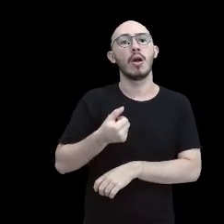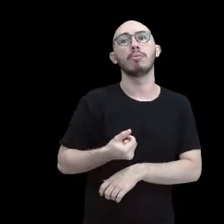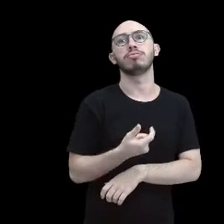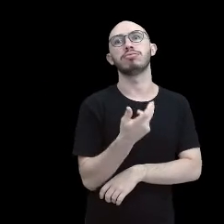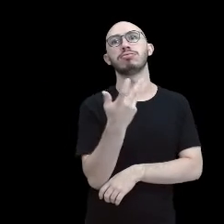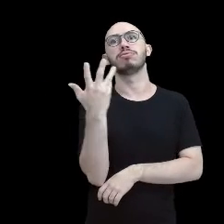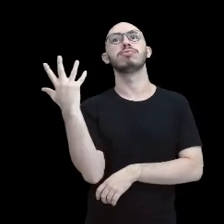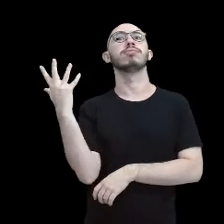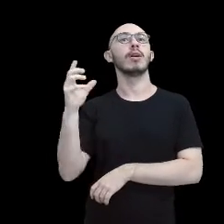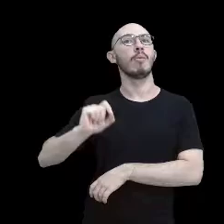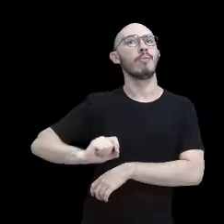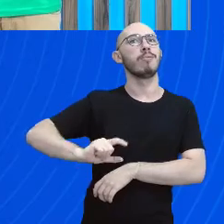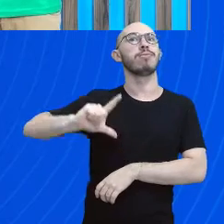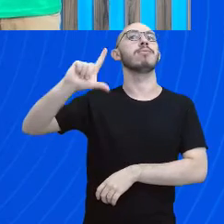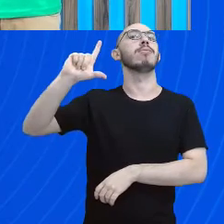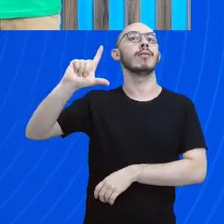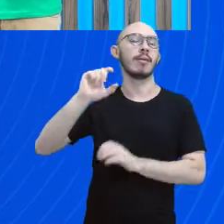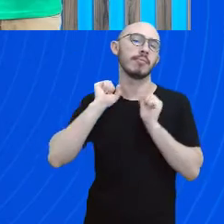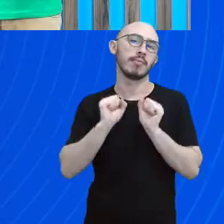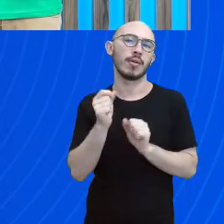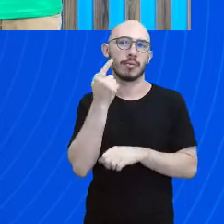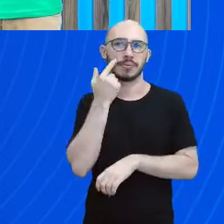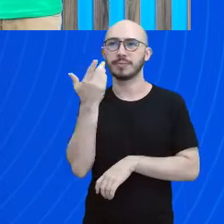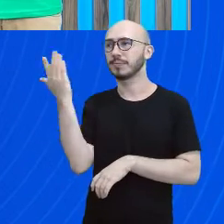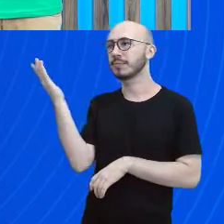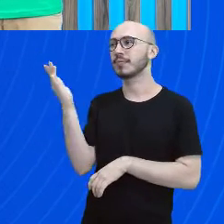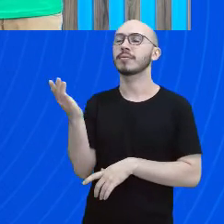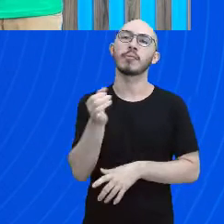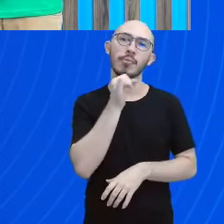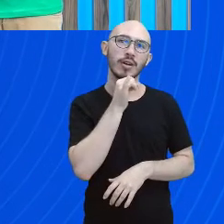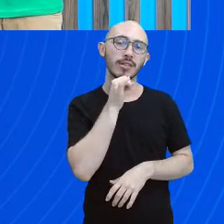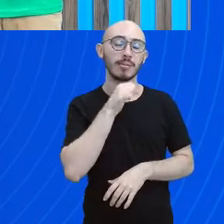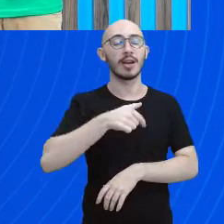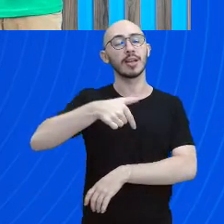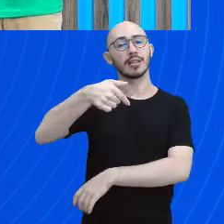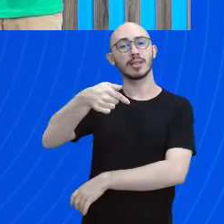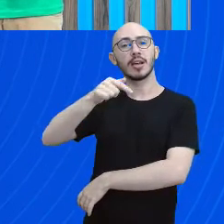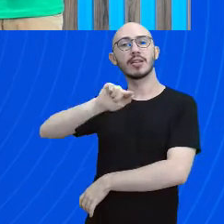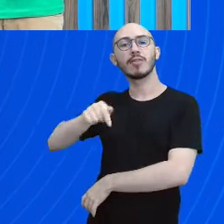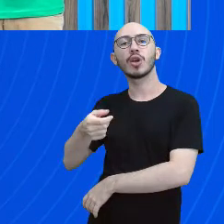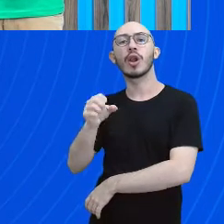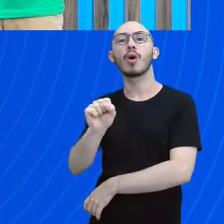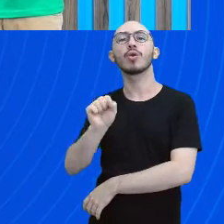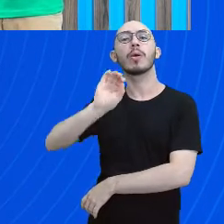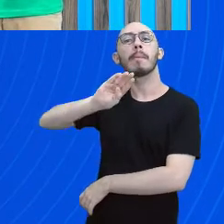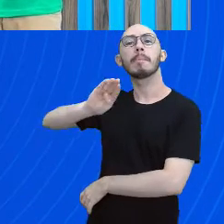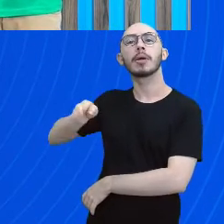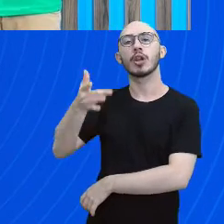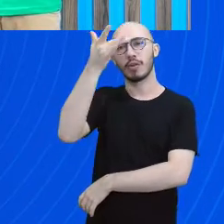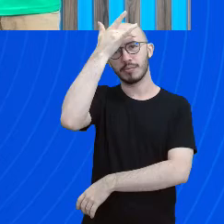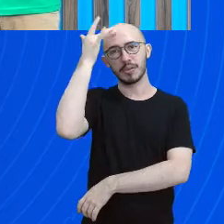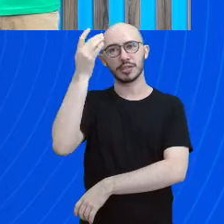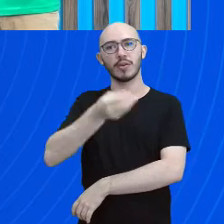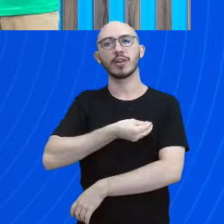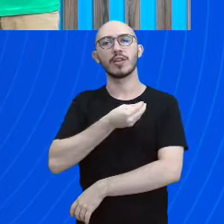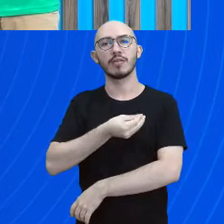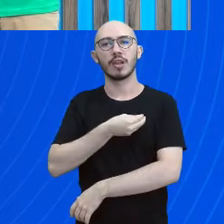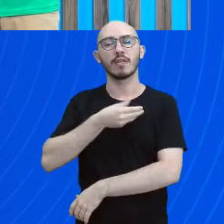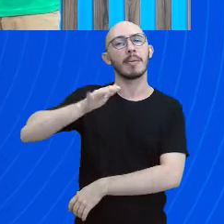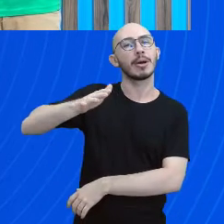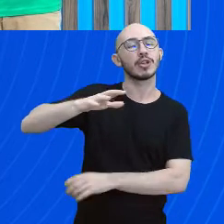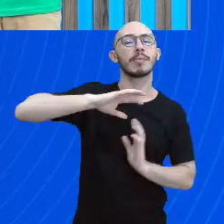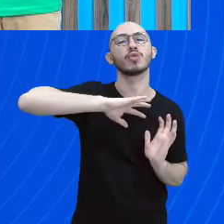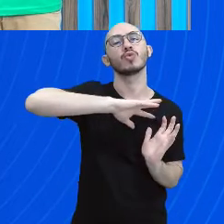grande, tá certo? Então, se a gente pegar aí, por exemplo, a gente tem que é de 7,8 bilhões de pessoas que vivem aproximadamente